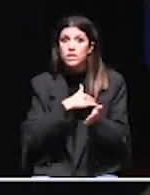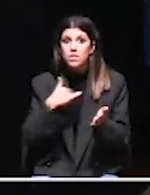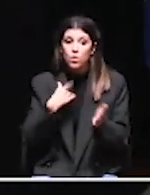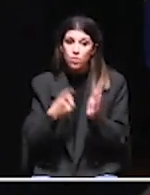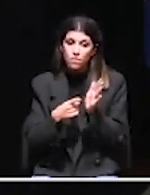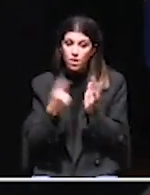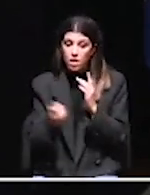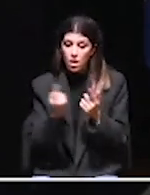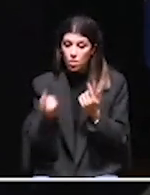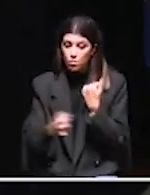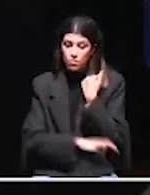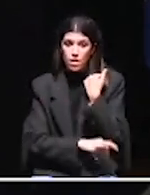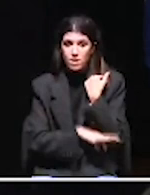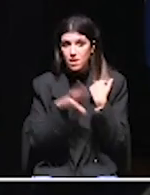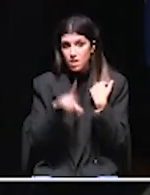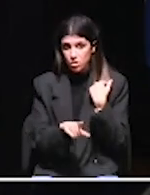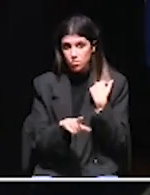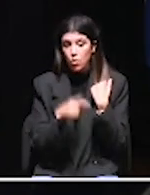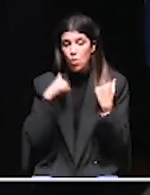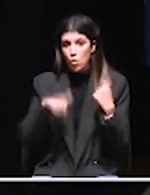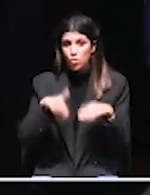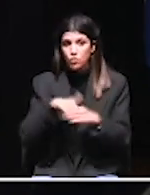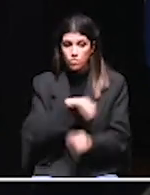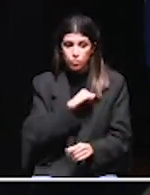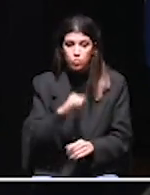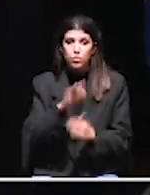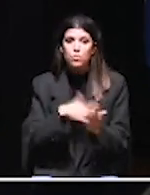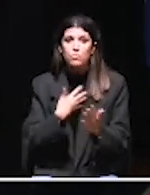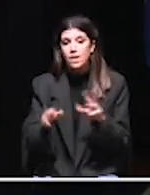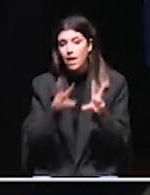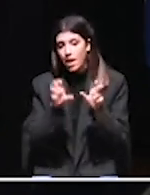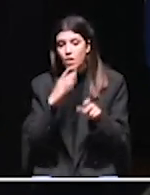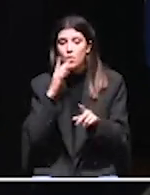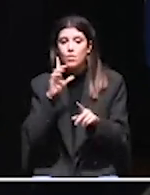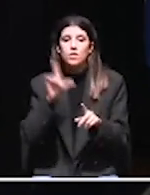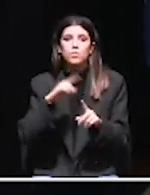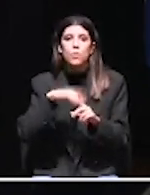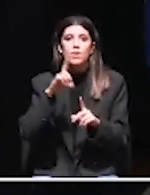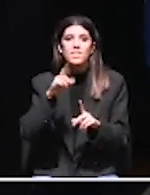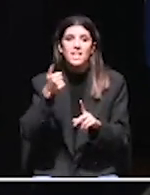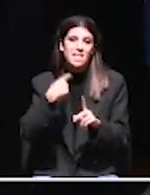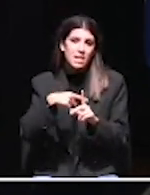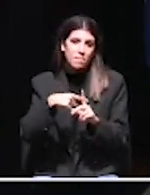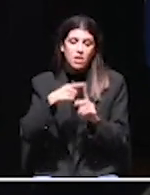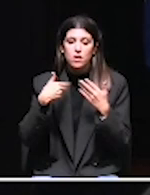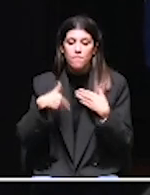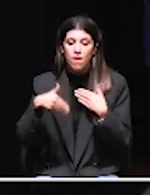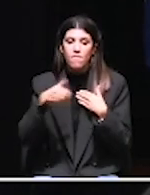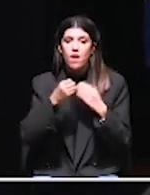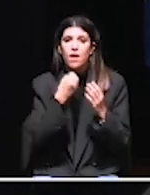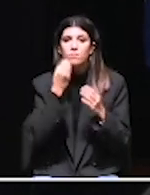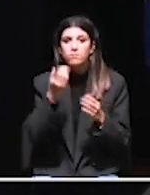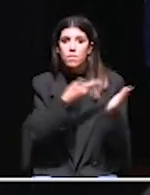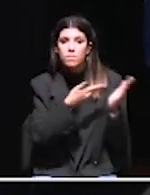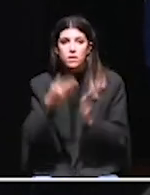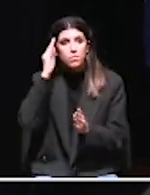algumas freguesias de Lisboa. Nós hoje votaremos contra este denominado Plano Lisboa 65+. E apresentaremos em breve uma